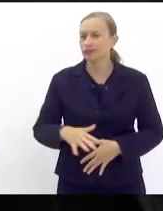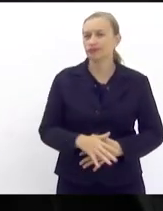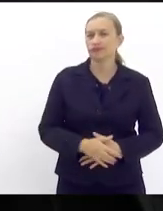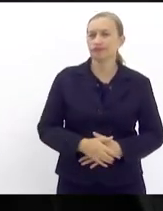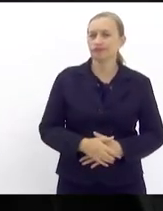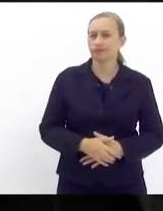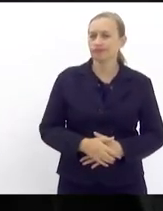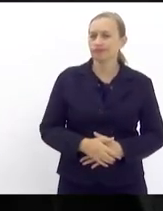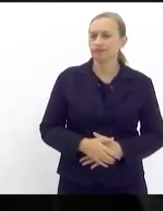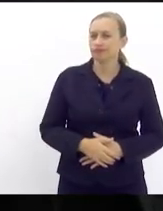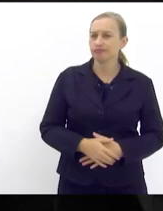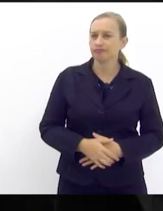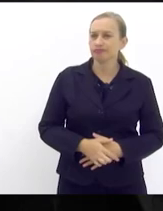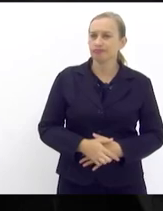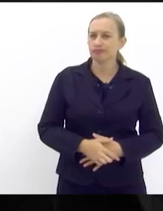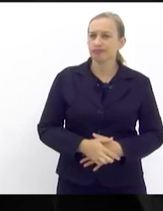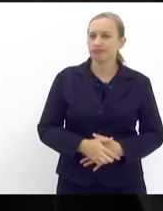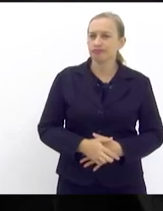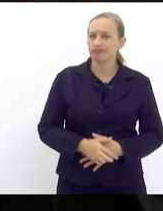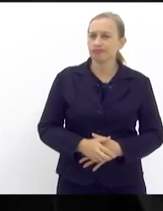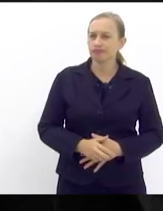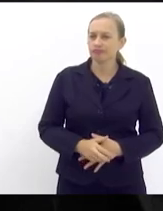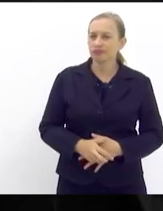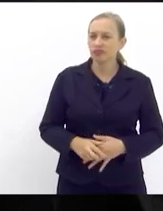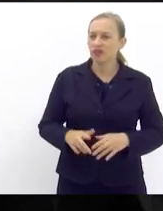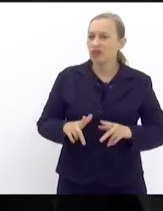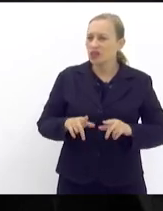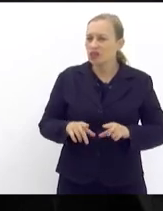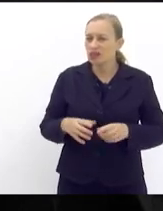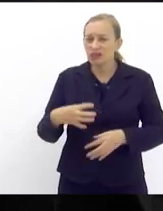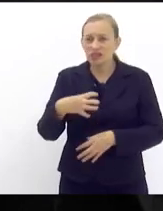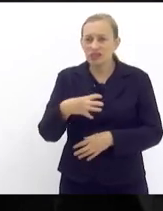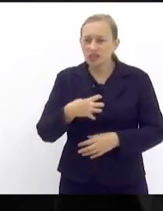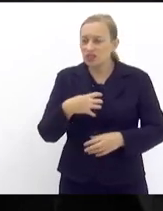na mesma toada porque